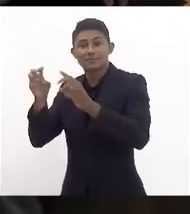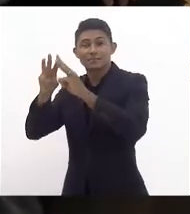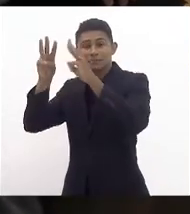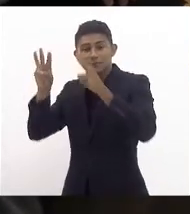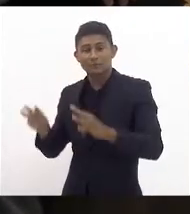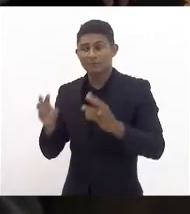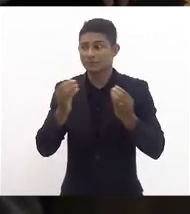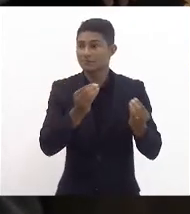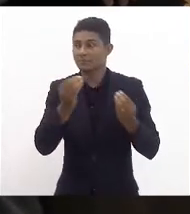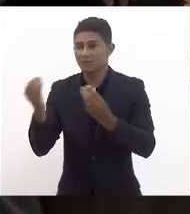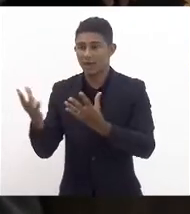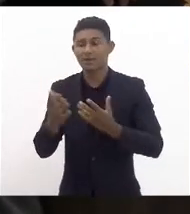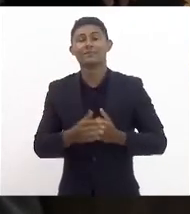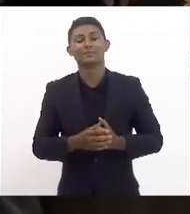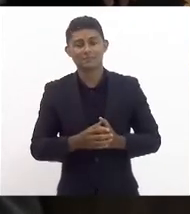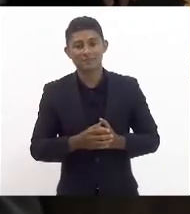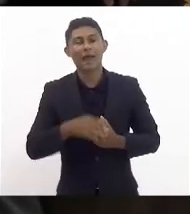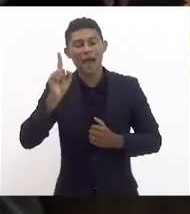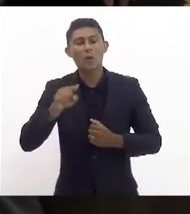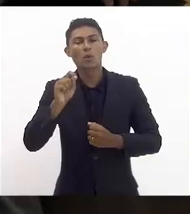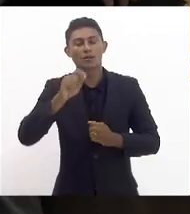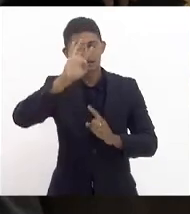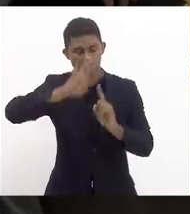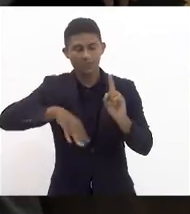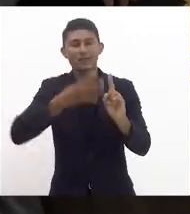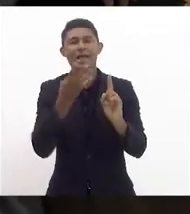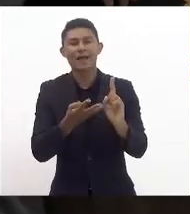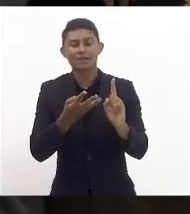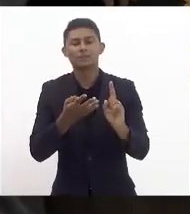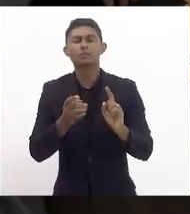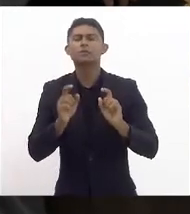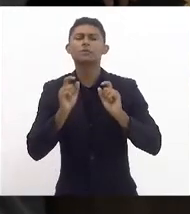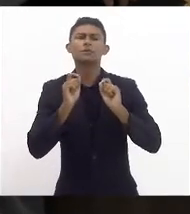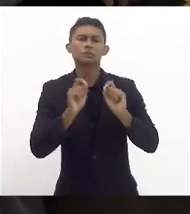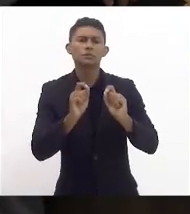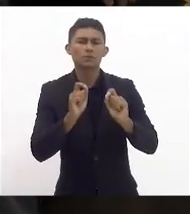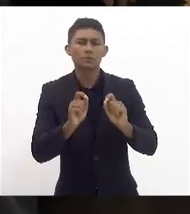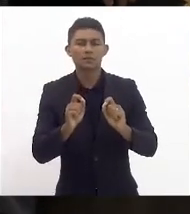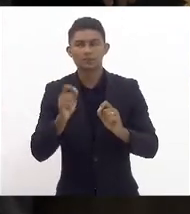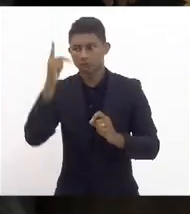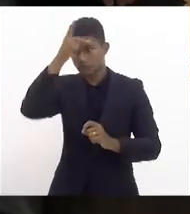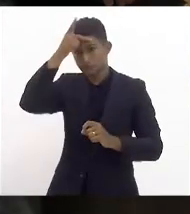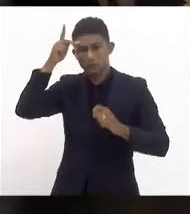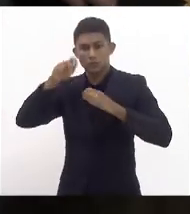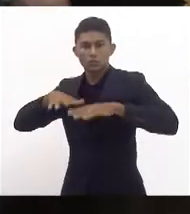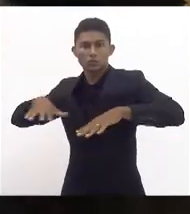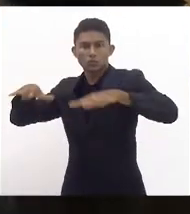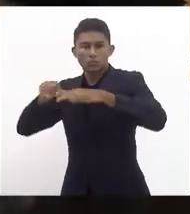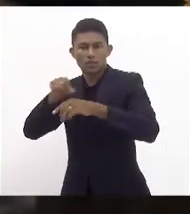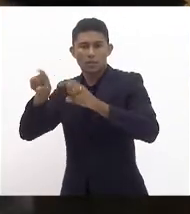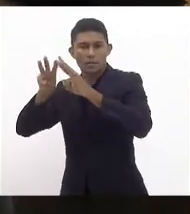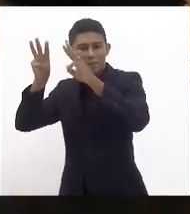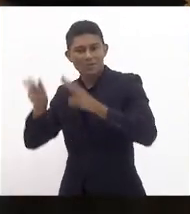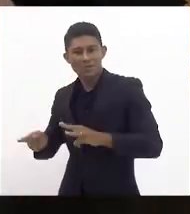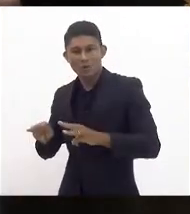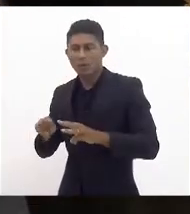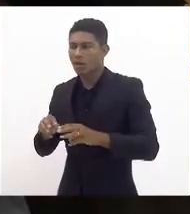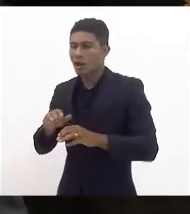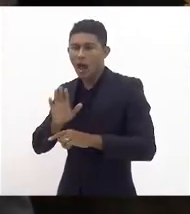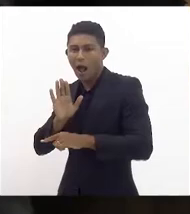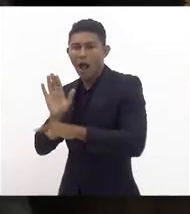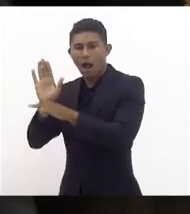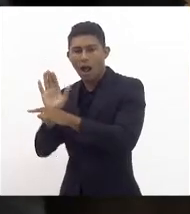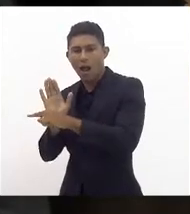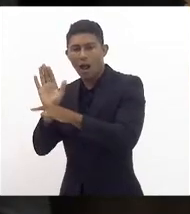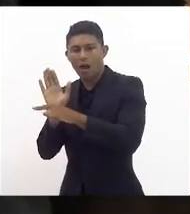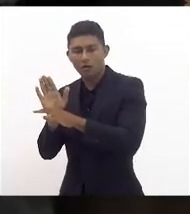de Tiradentes. É uma homenagem a todos aqueles que contribuíram e ajudaram para que a história